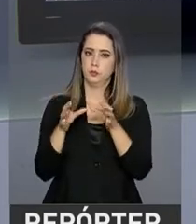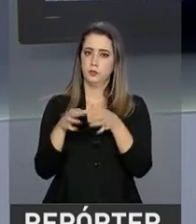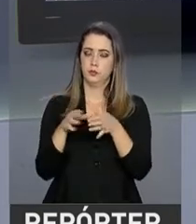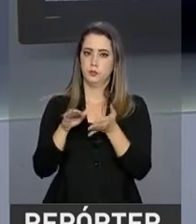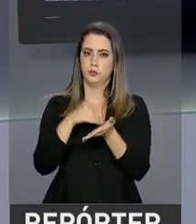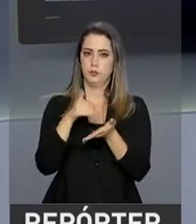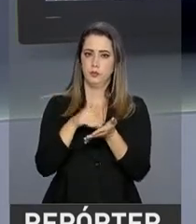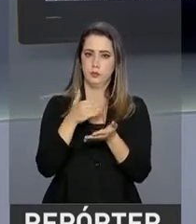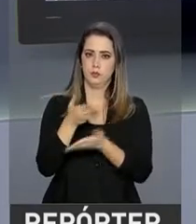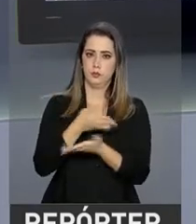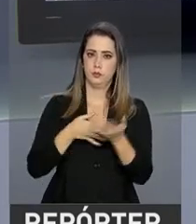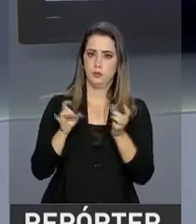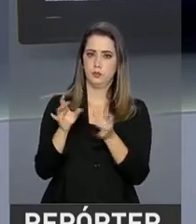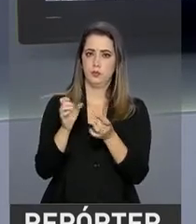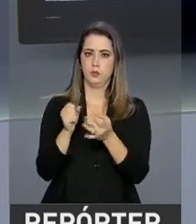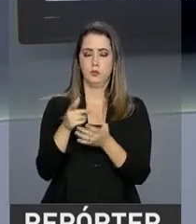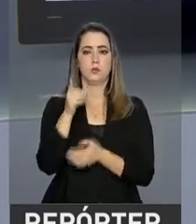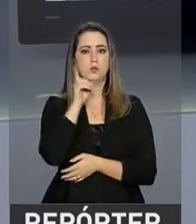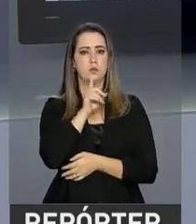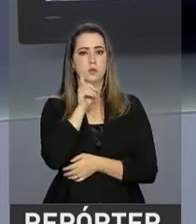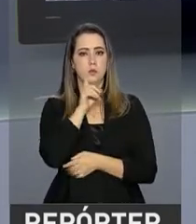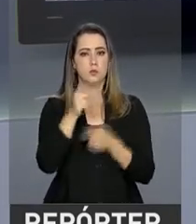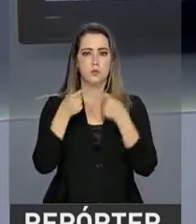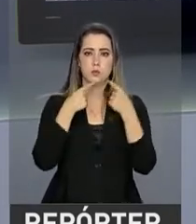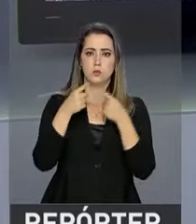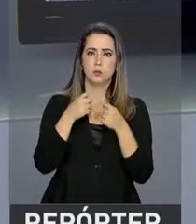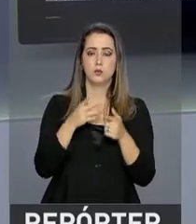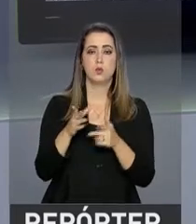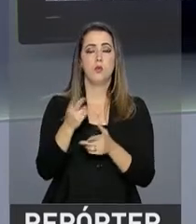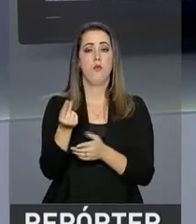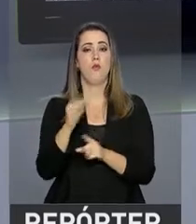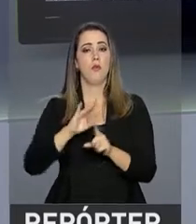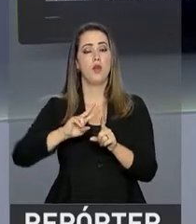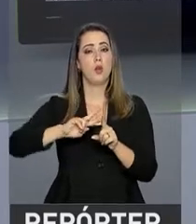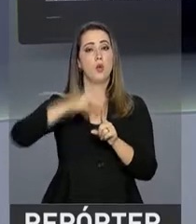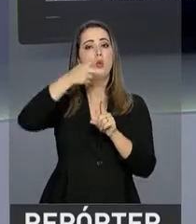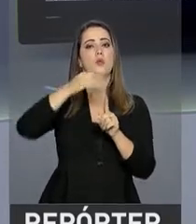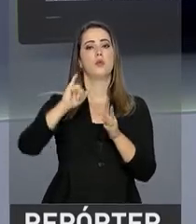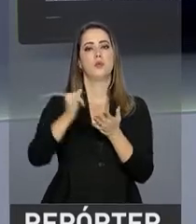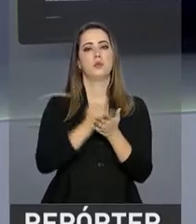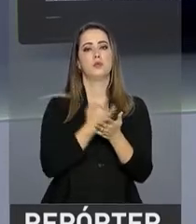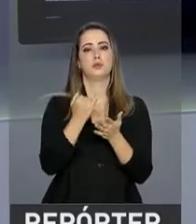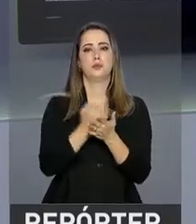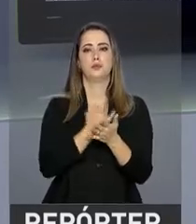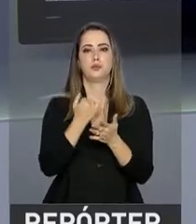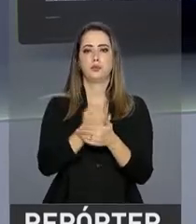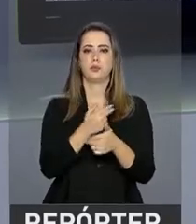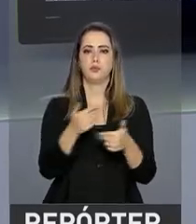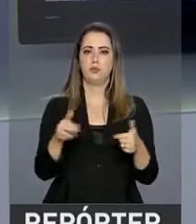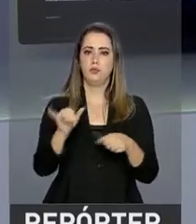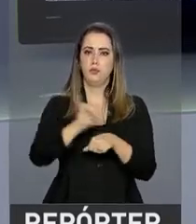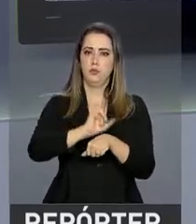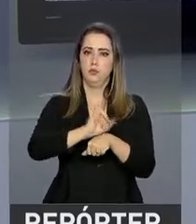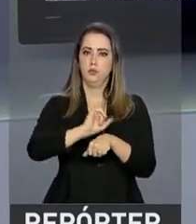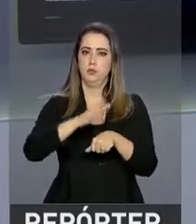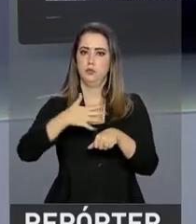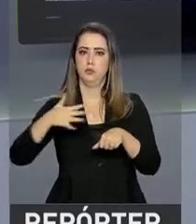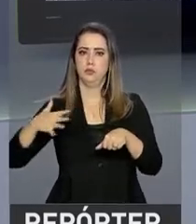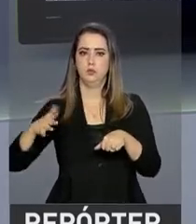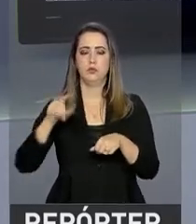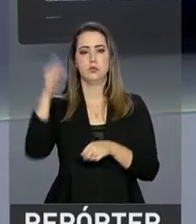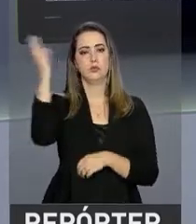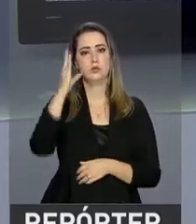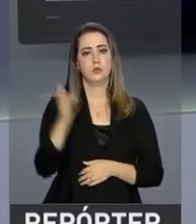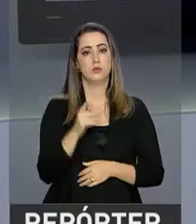reuniu com o secretário de Comércio dos Estados Unidos para discutir a questão da sobretaxa americana às importações de aço e